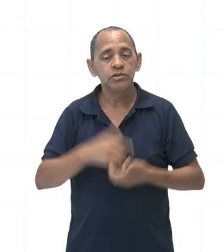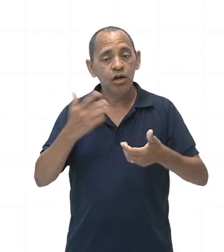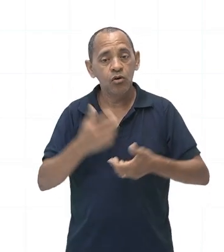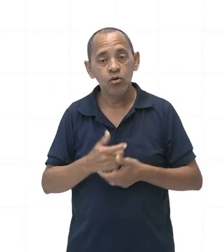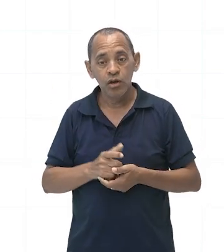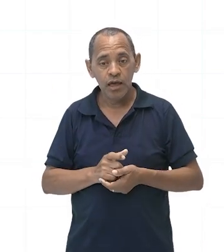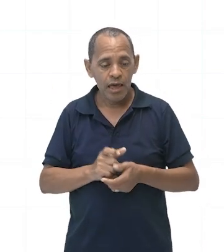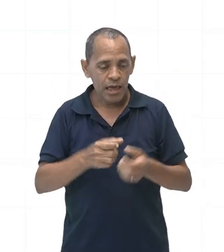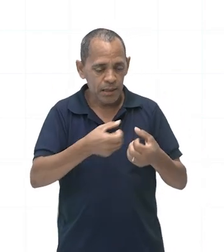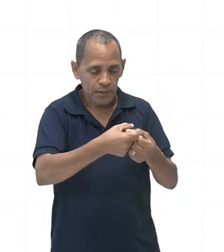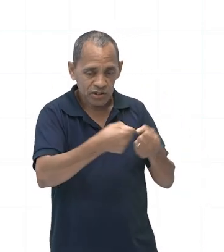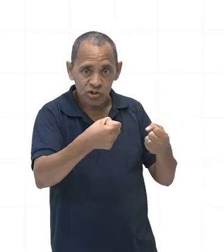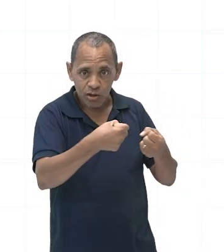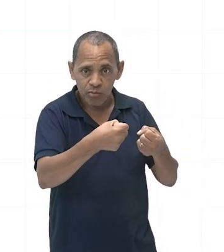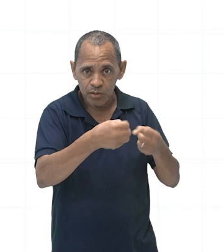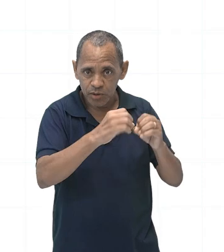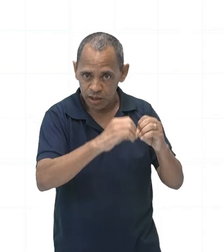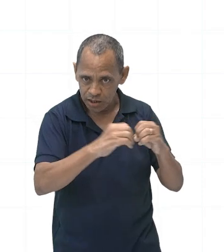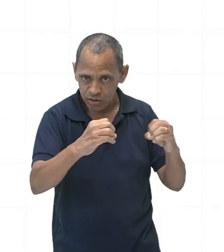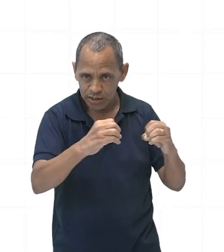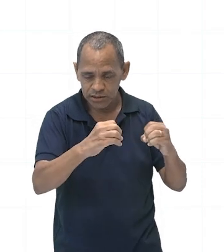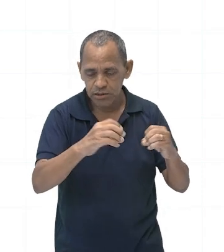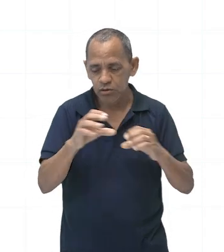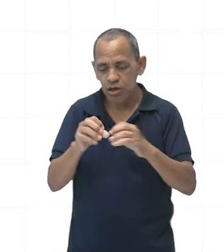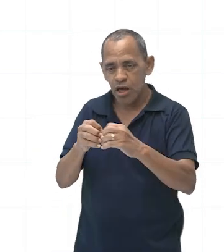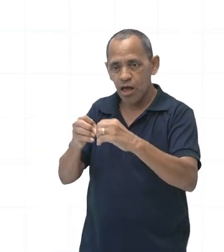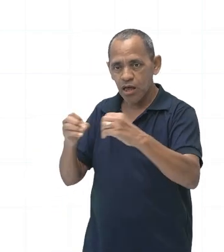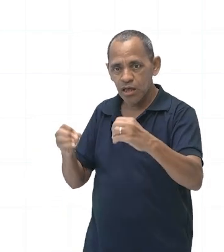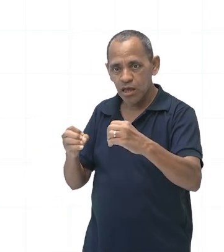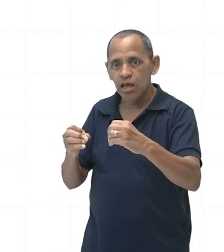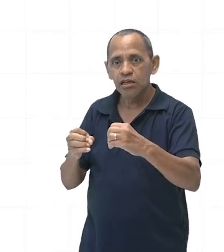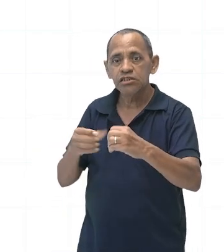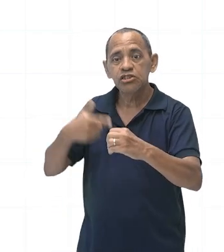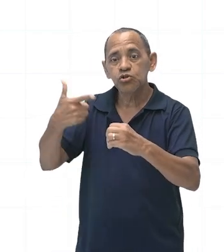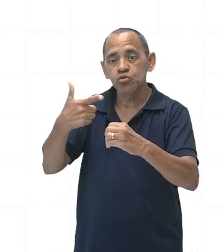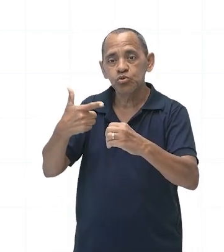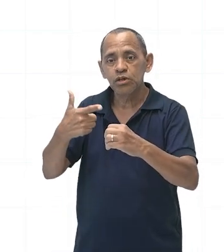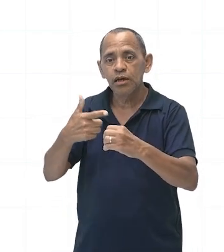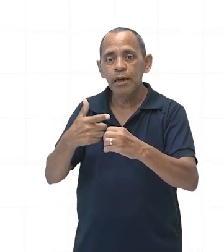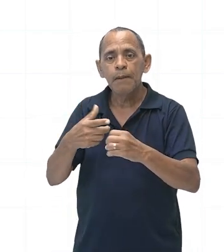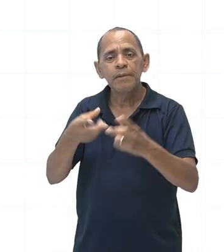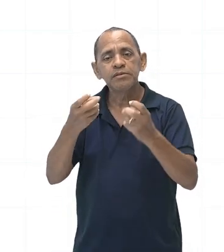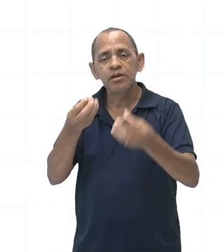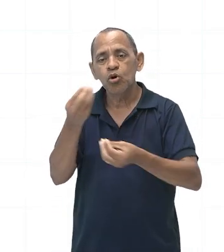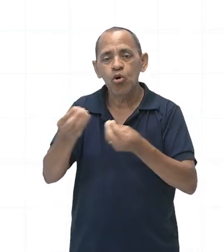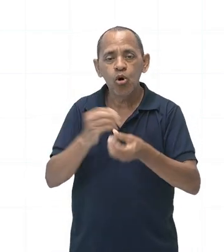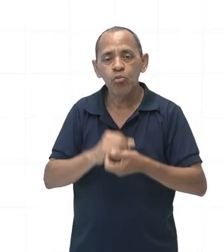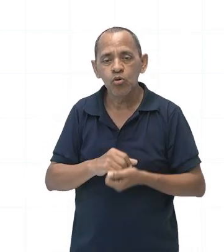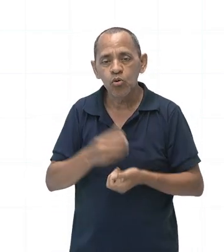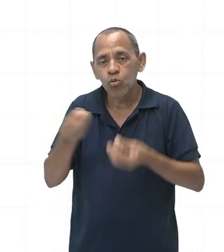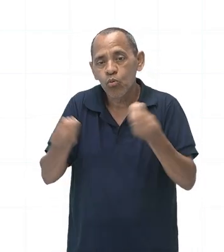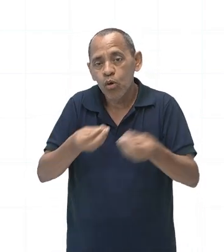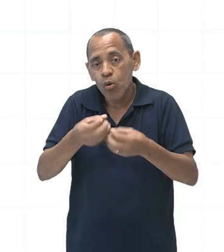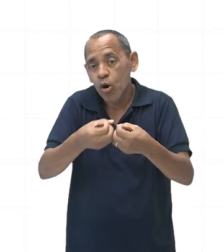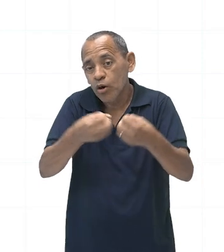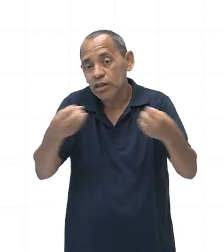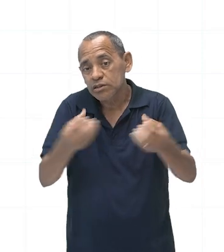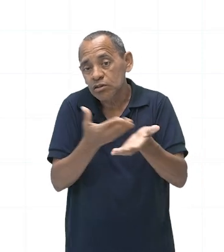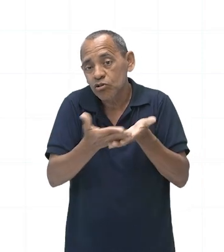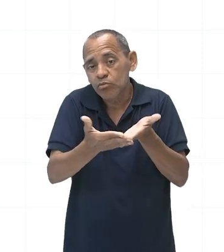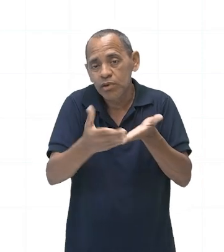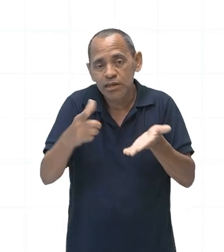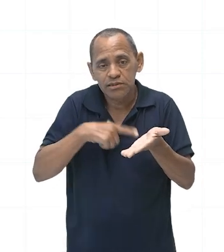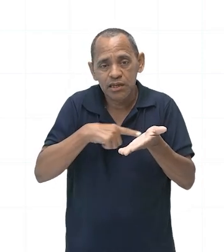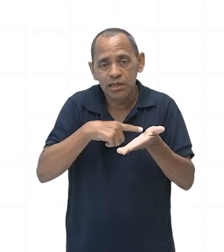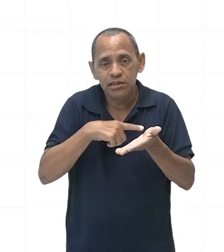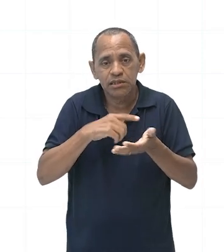sempre tem que ver qual a oração que começa pela minha conjunção, que aí nós identificaremos qual é a